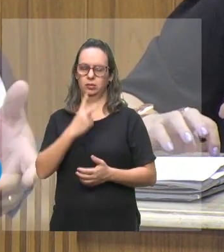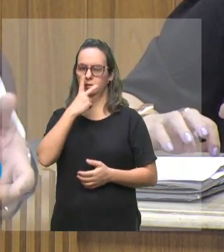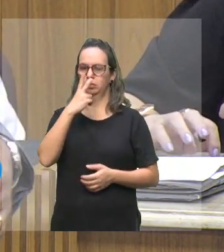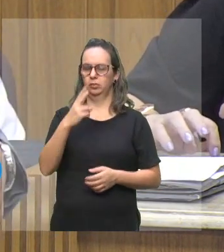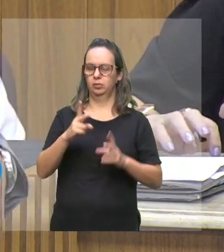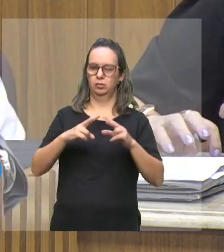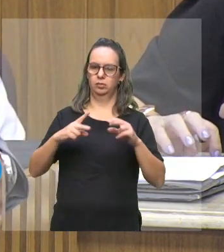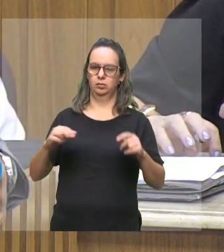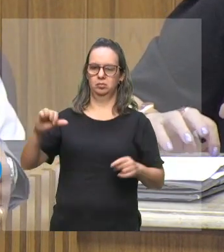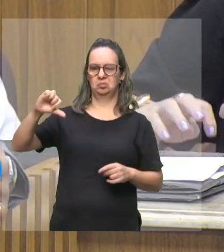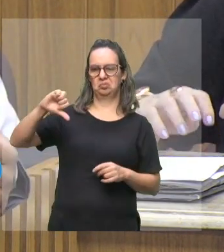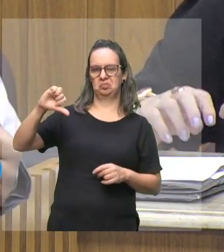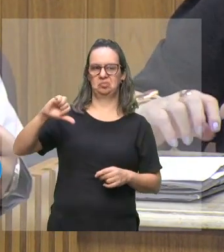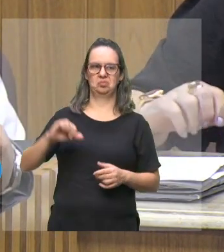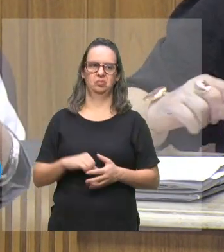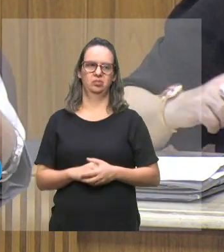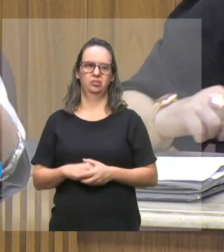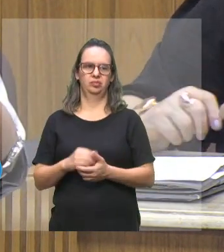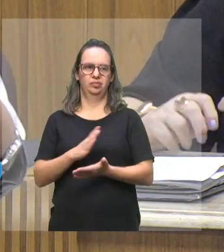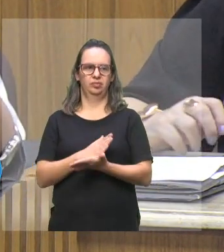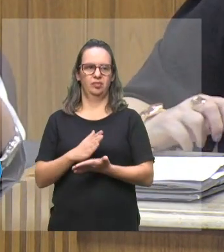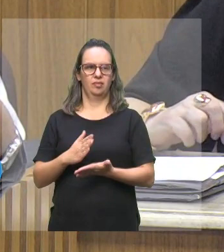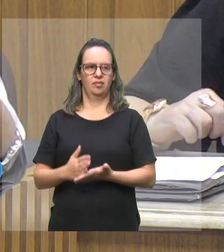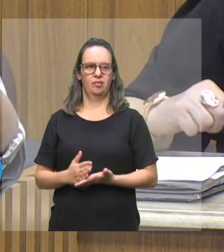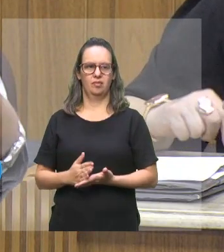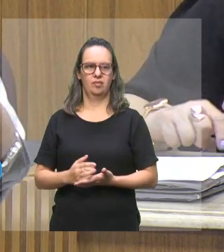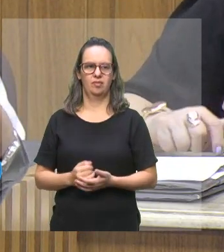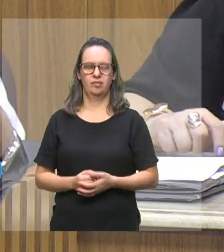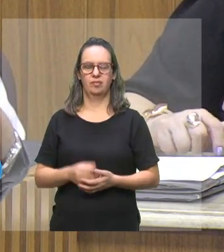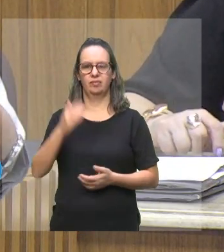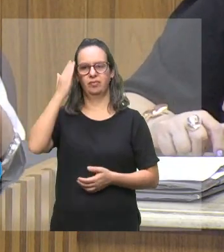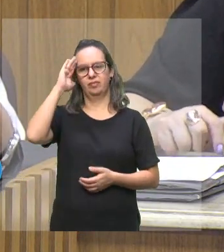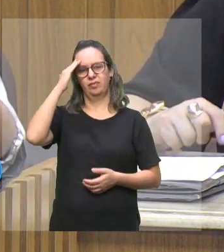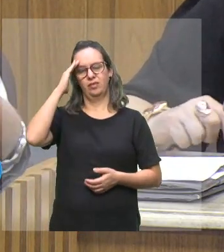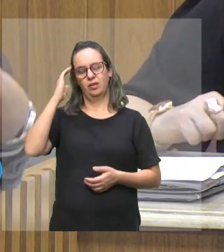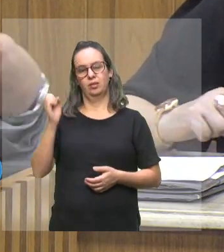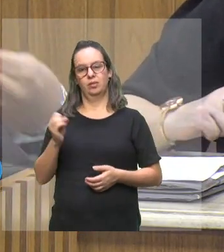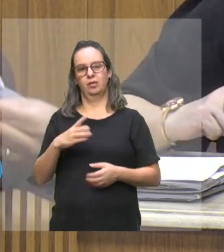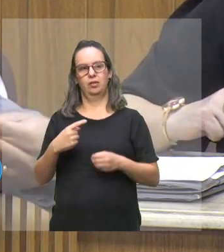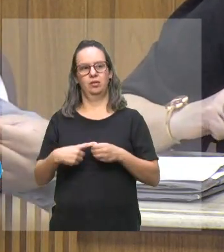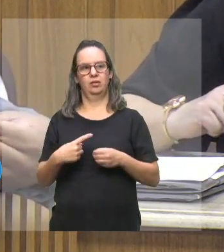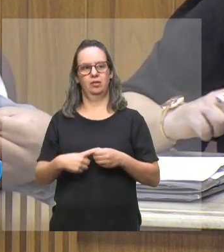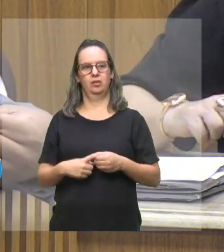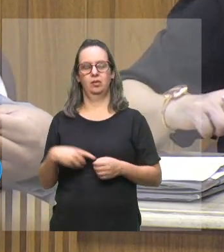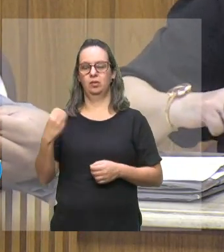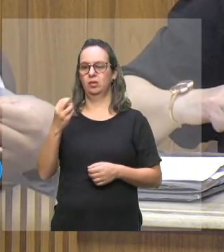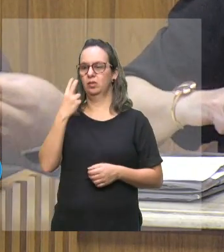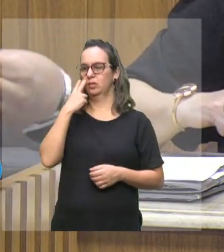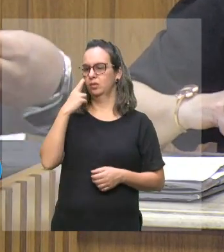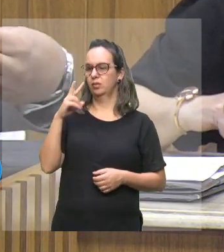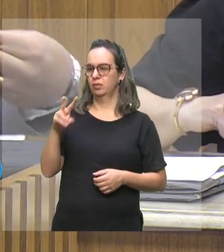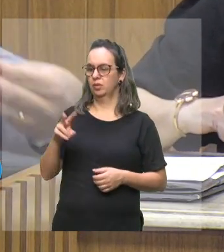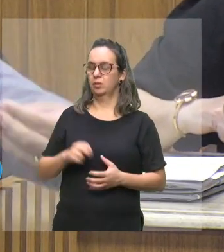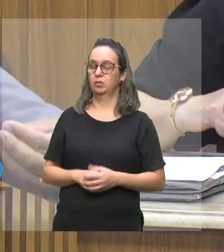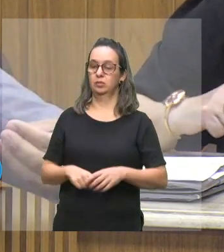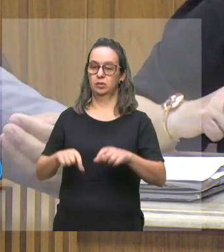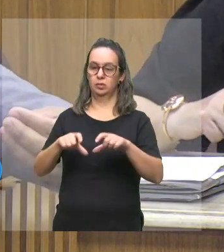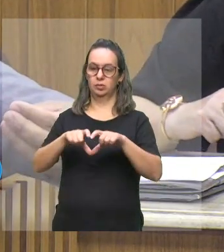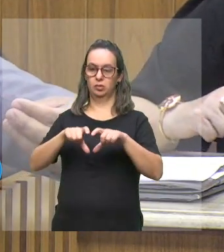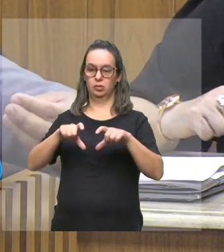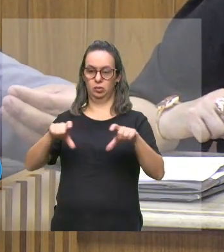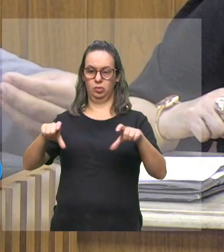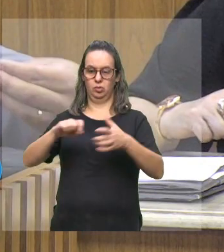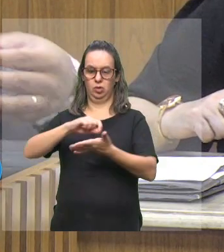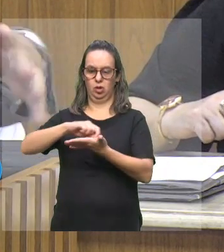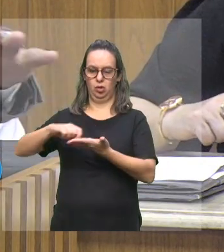anda. Então você começa a ter uma nova perspectiva de cidade quando você vê um asfalto novo em uma determinada região da cidade. E